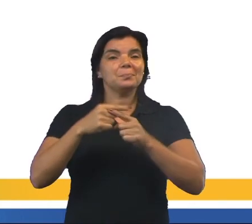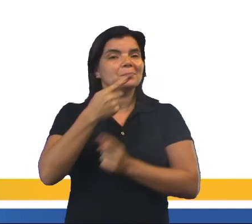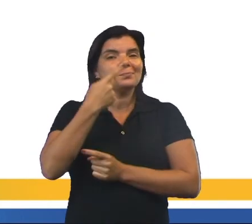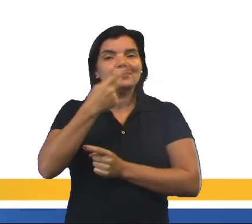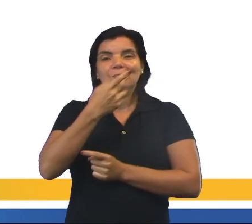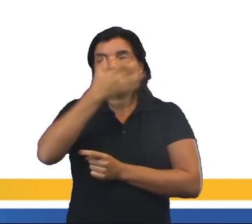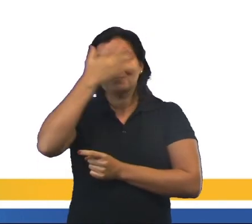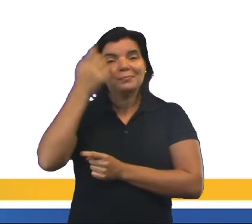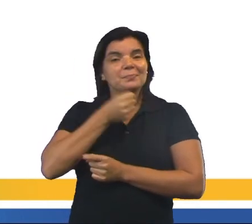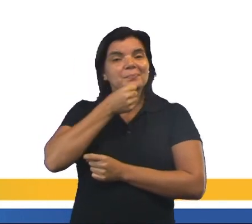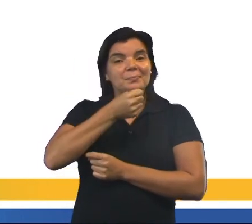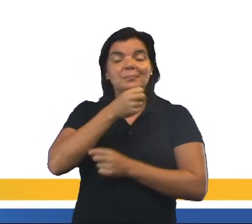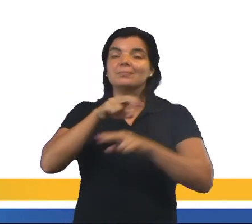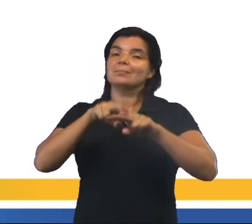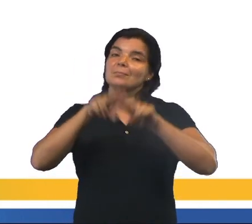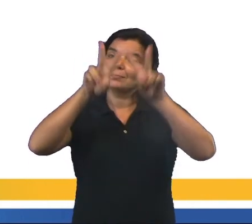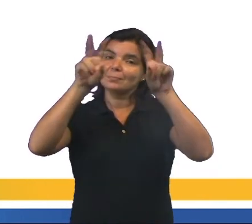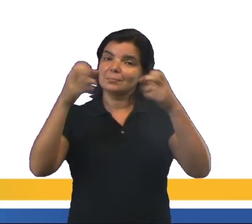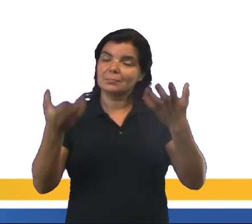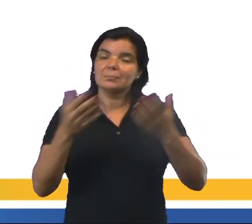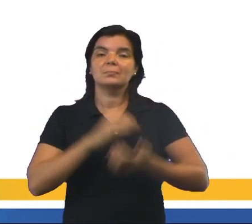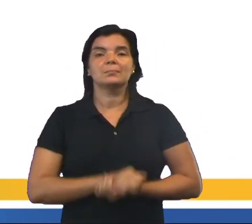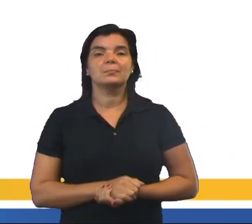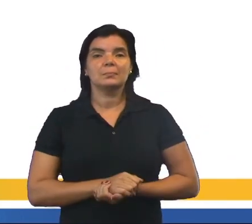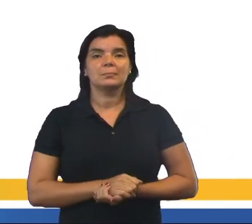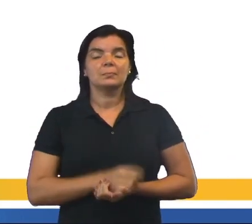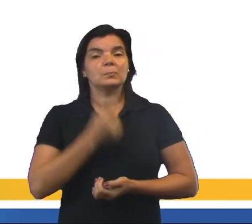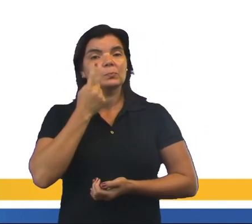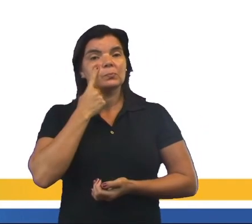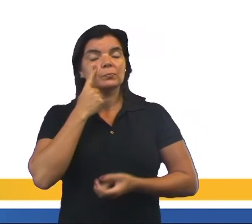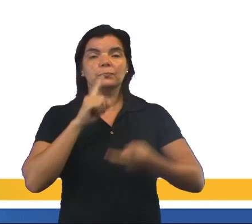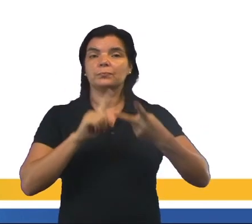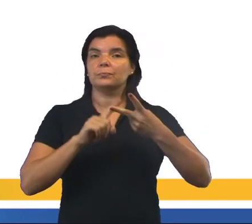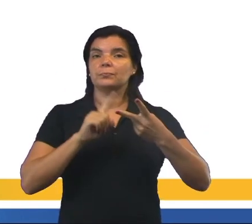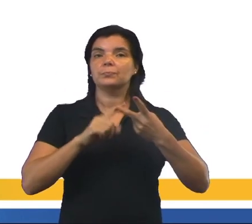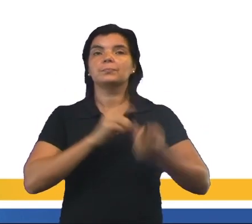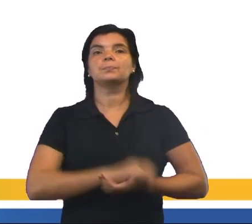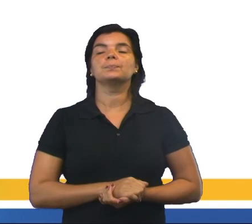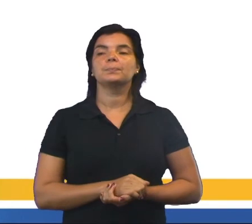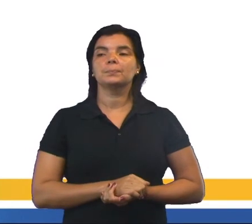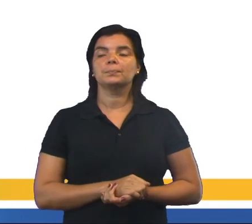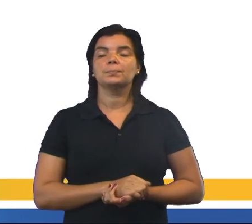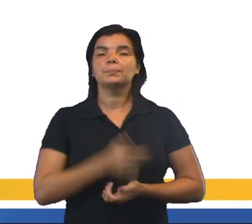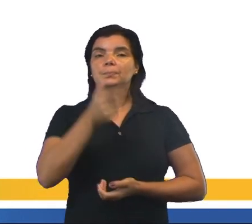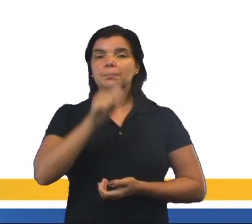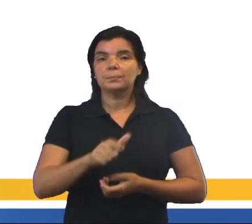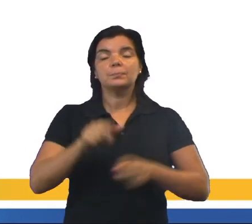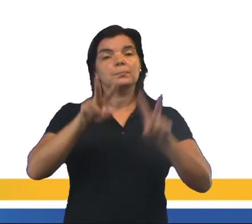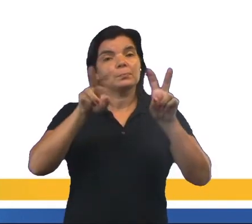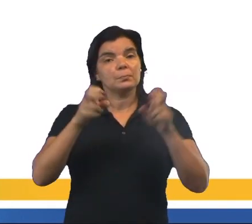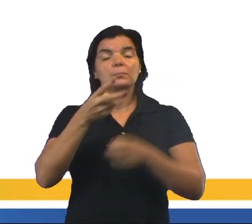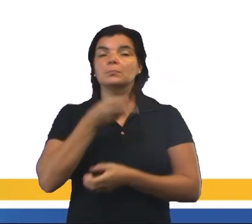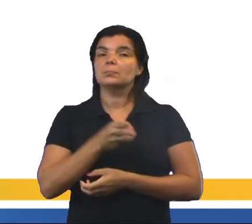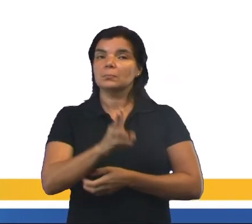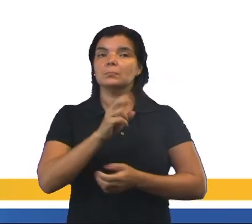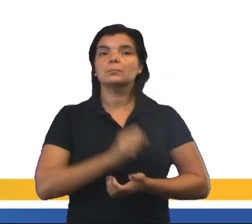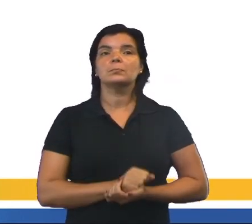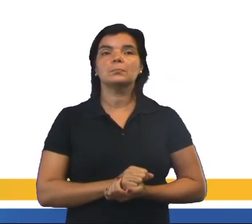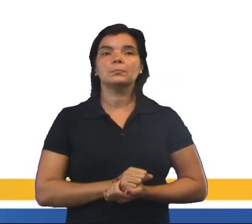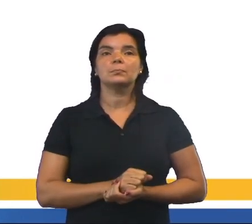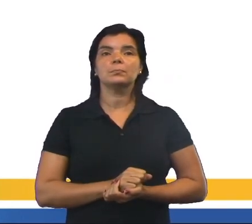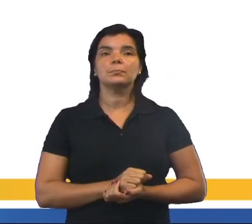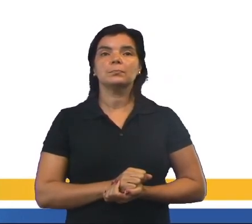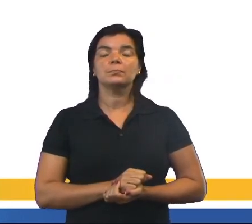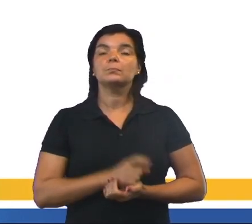fala do entrevistado nesse título. Agora vamos à questão 2. Novamente o mesmo título e vamos ler